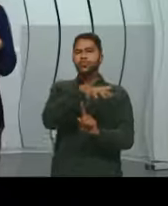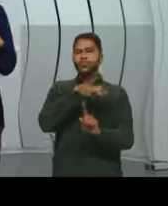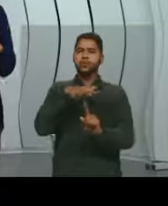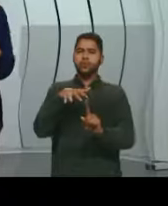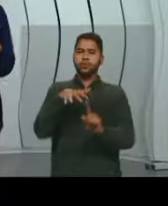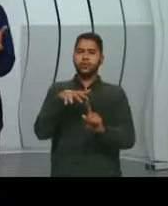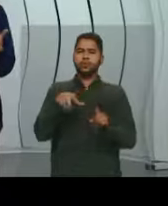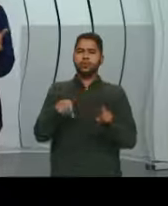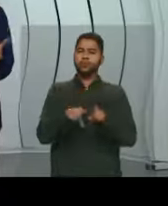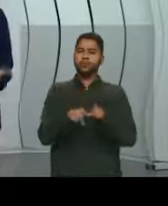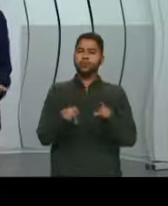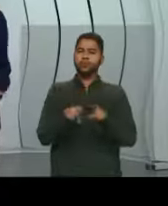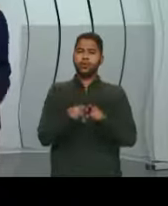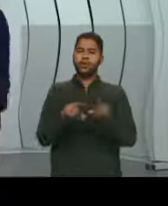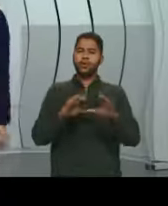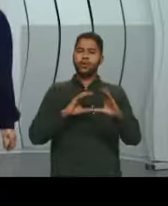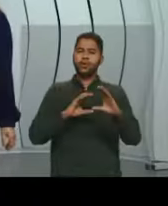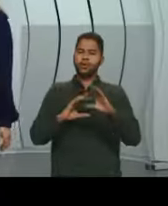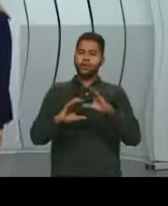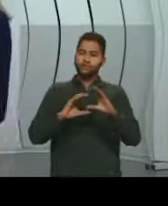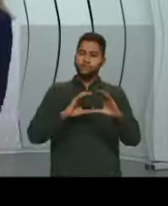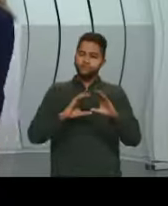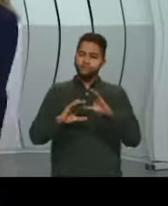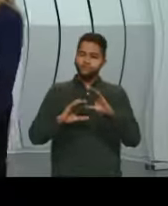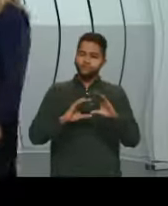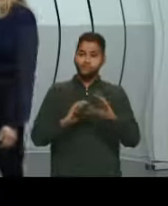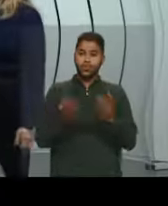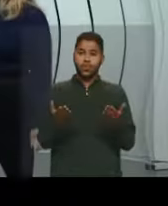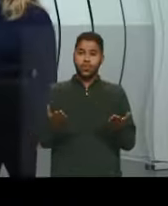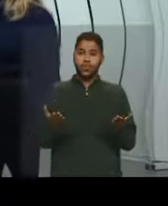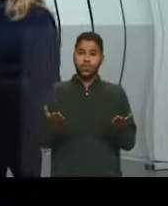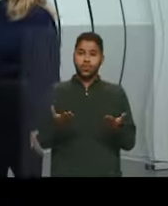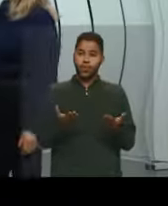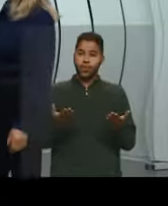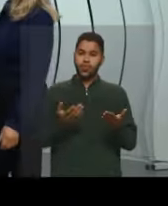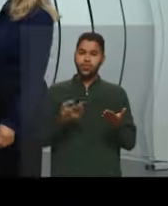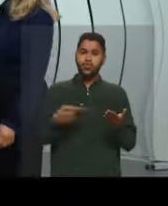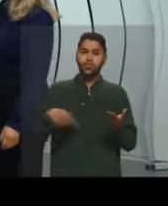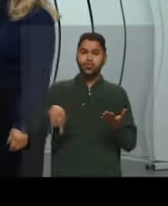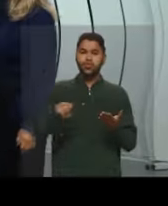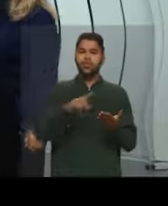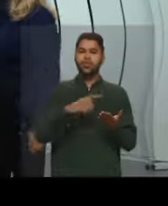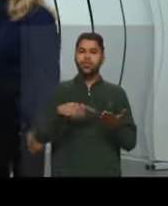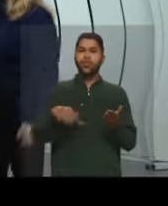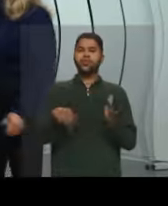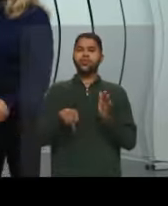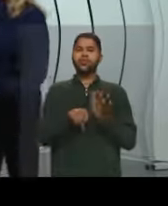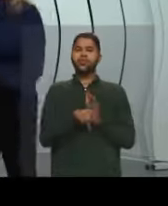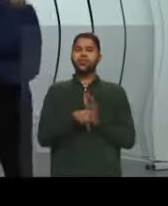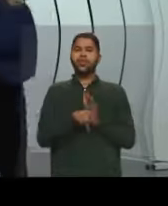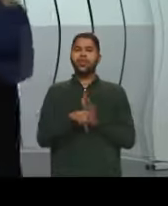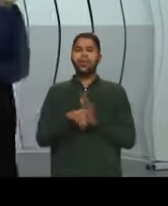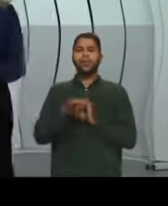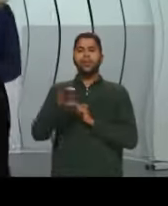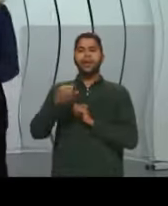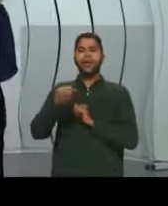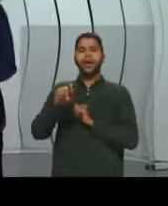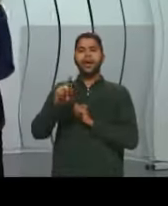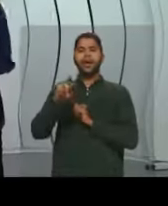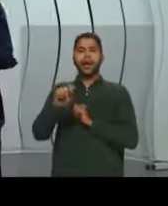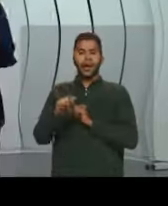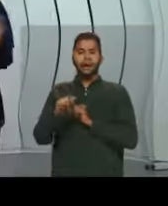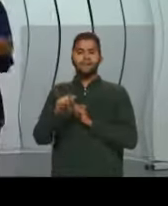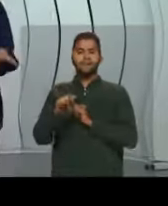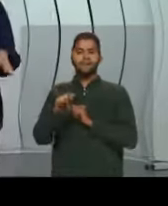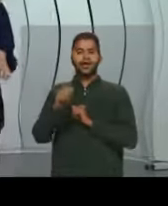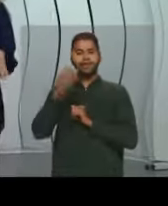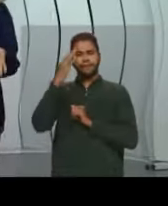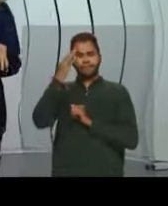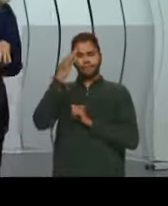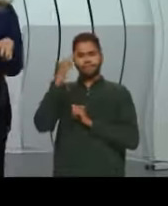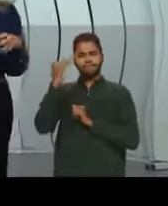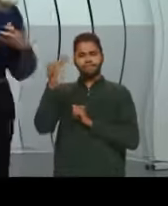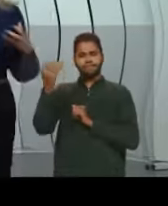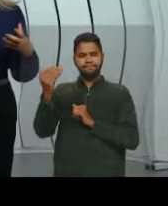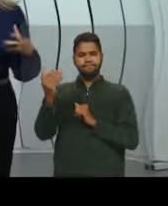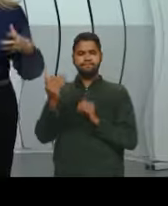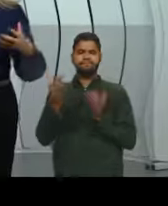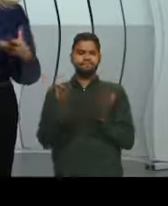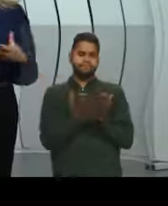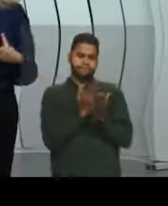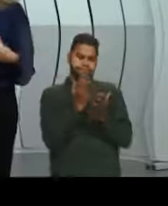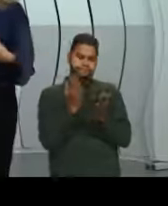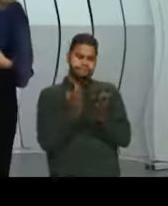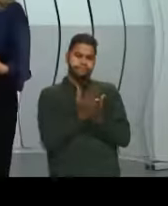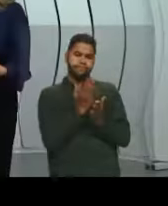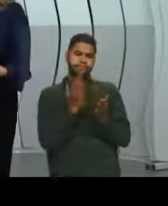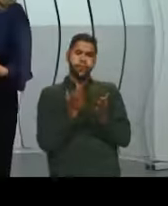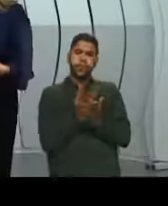a comunicação. Então, hoje, nós vamos ver a capa de uma revista. Então, hoje